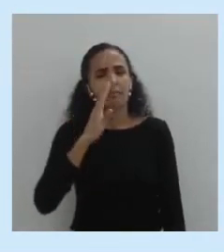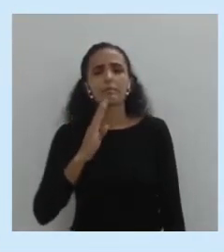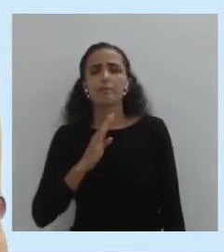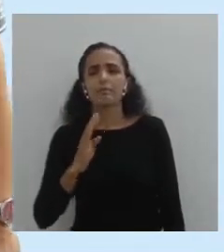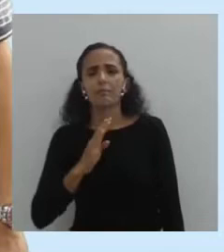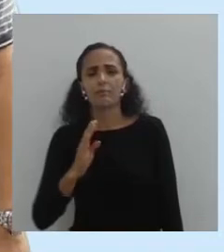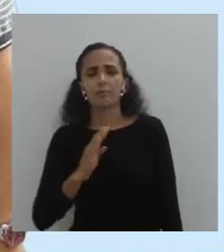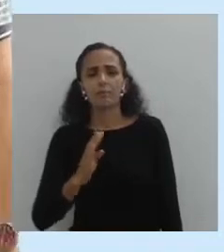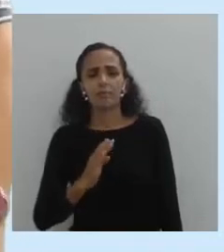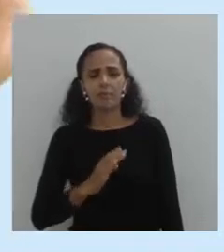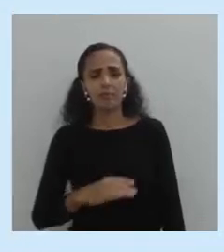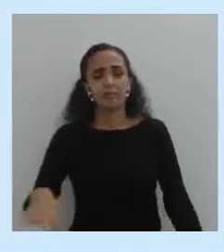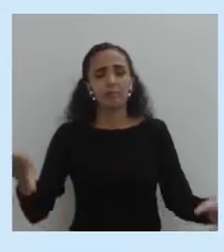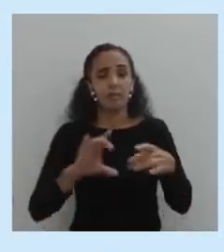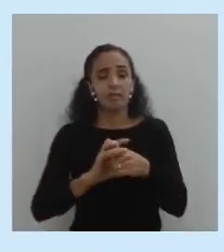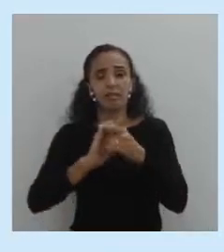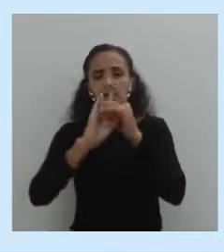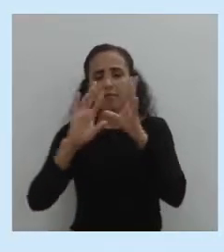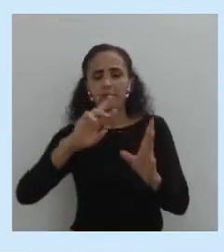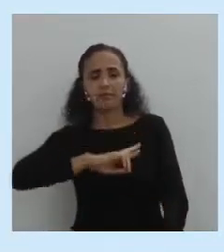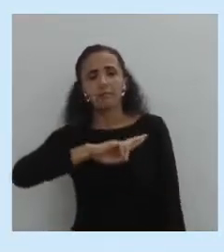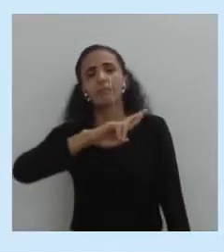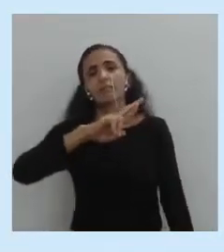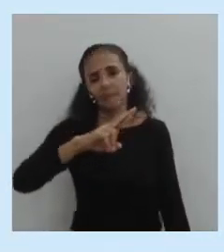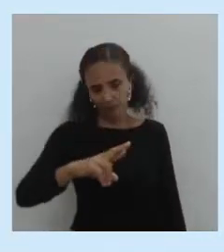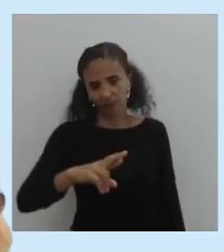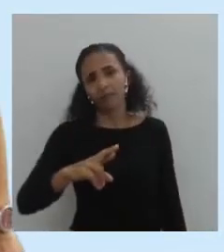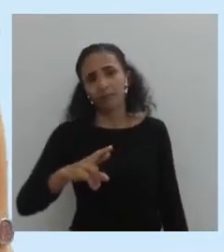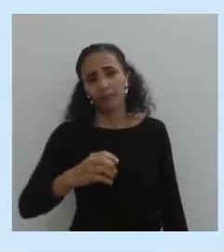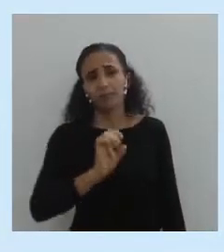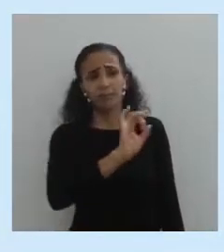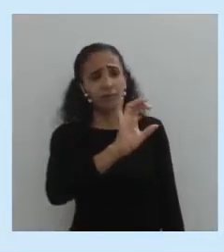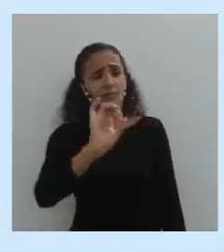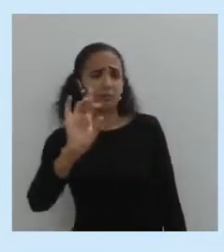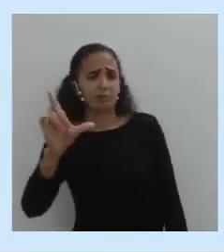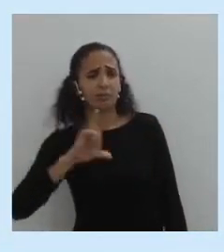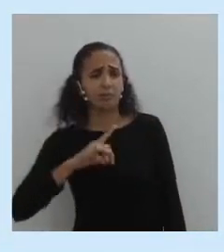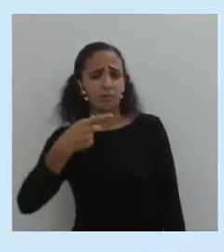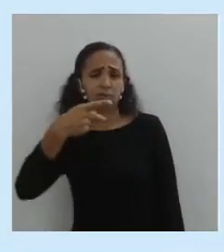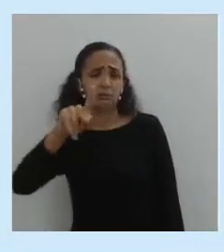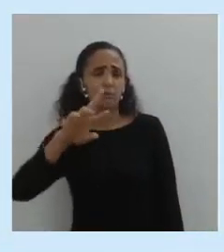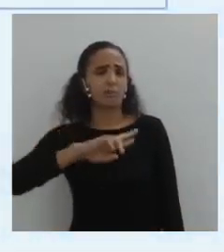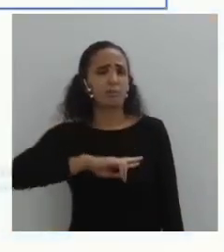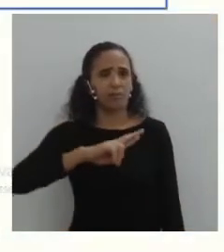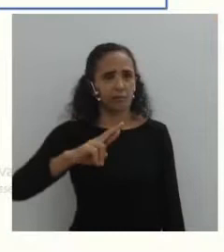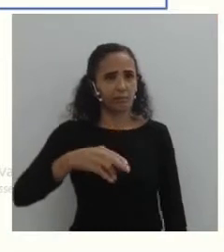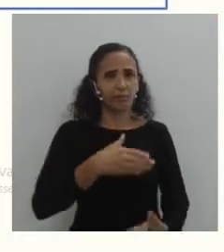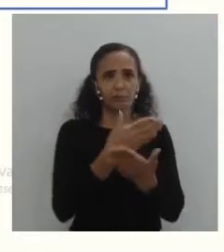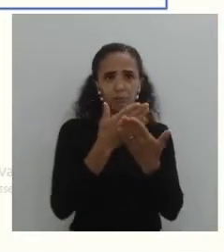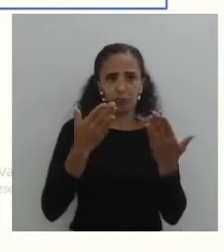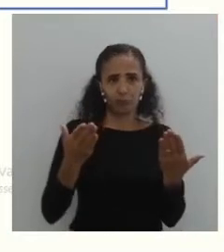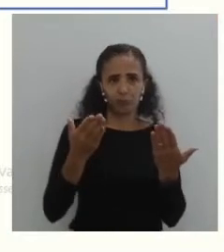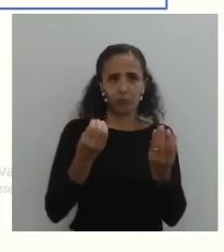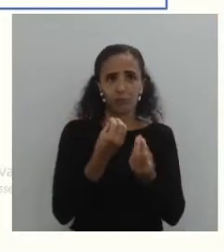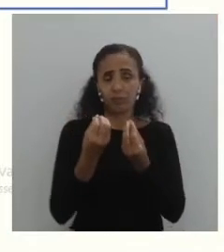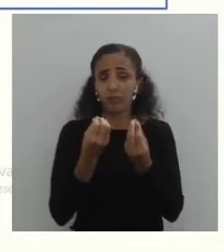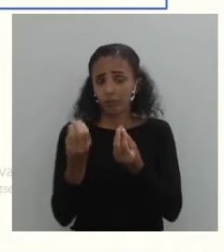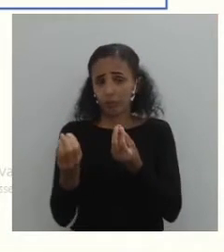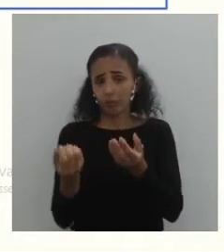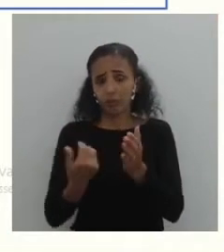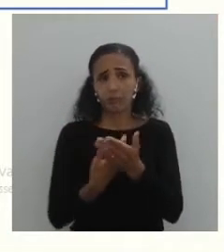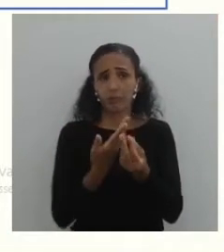o respeito à diversidade religiosa. Vejam só aqui outros pontos dos